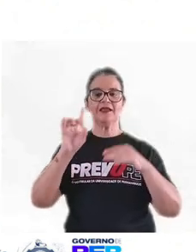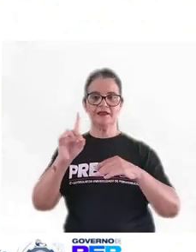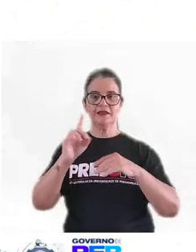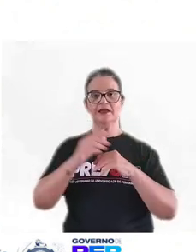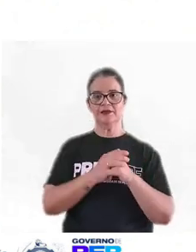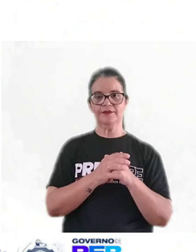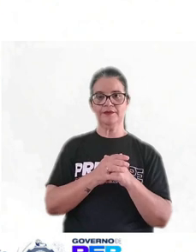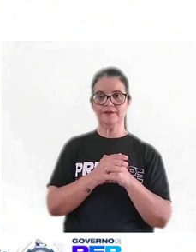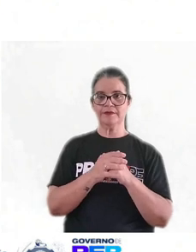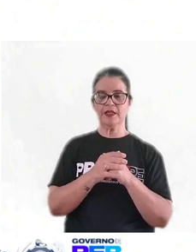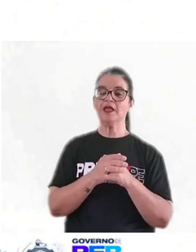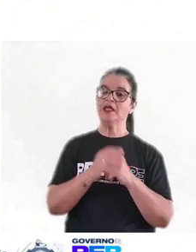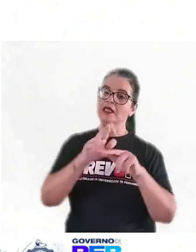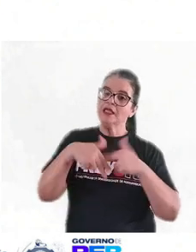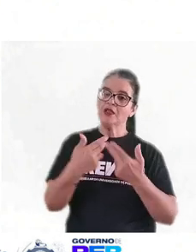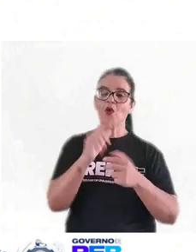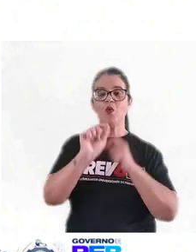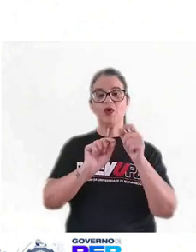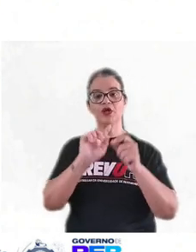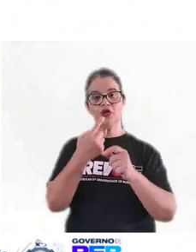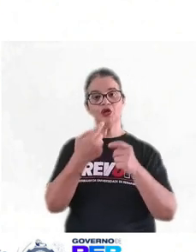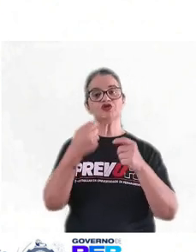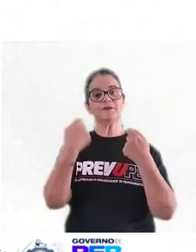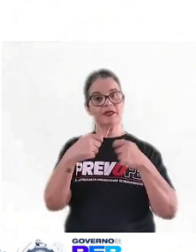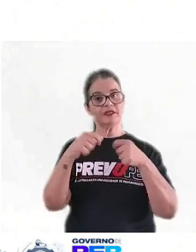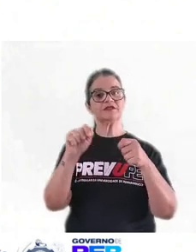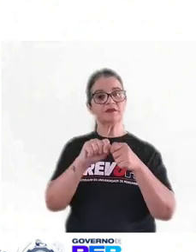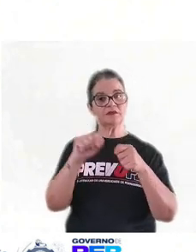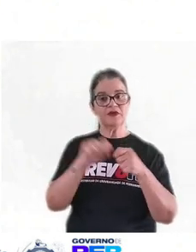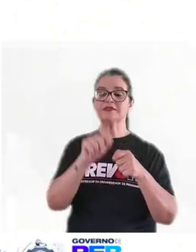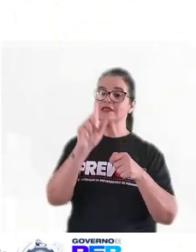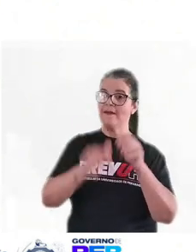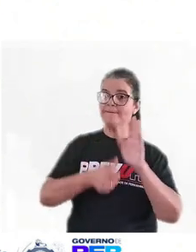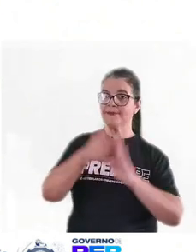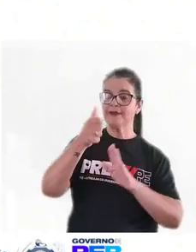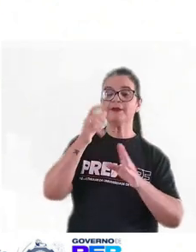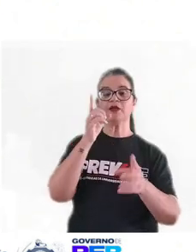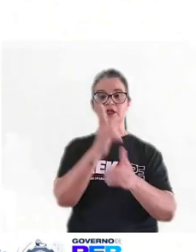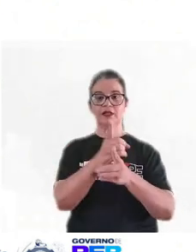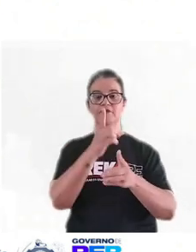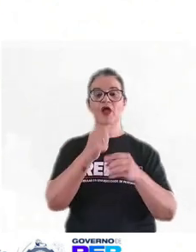7p6 9p4 8p6 9p6 9p6